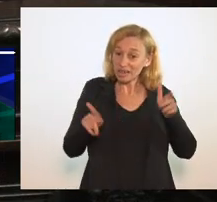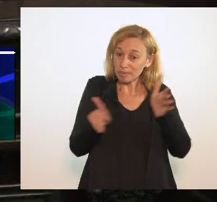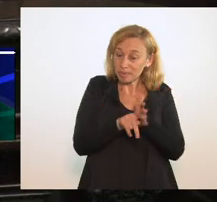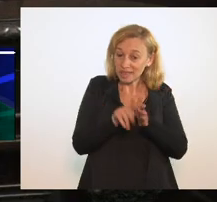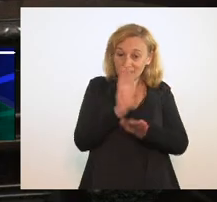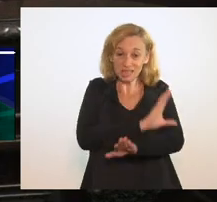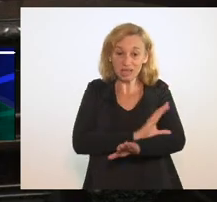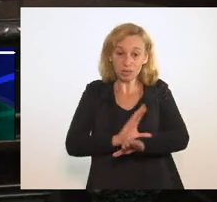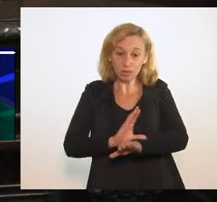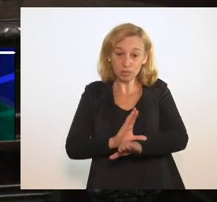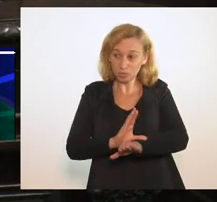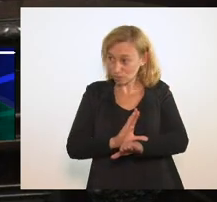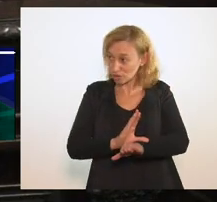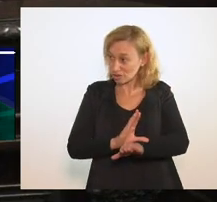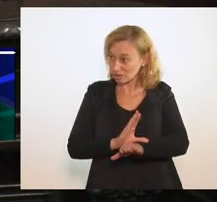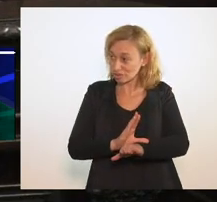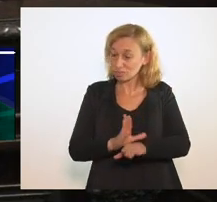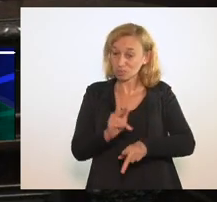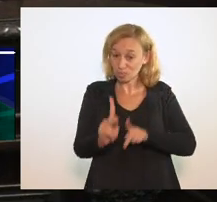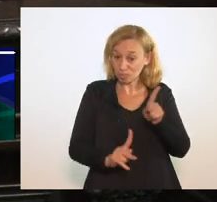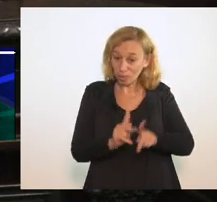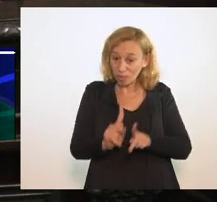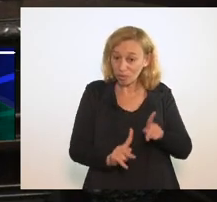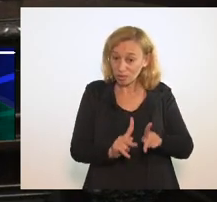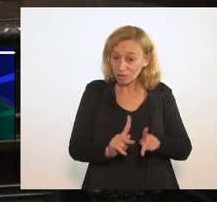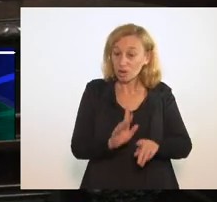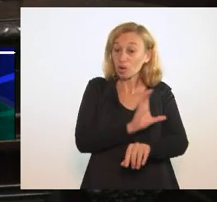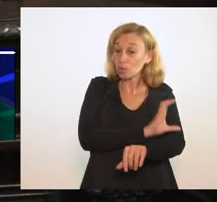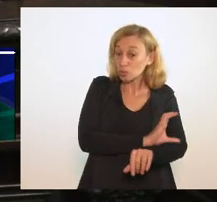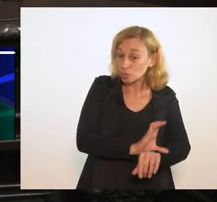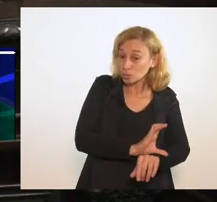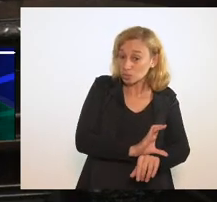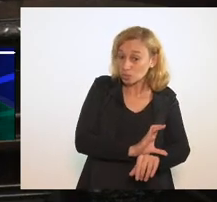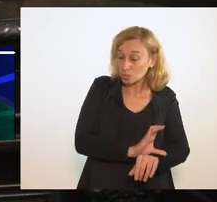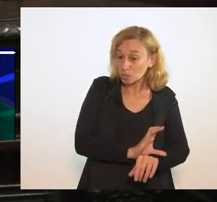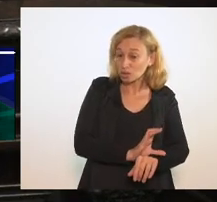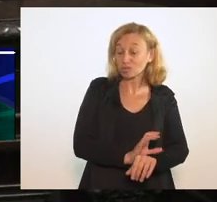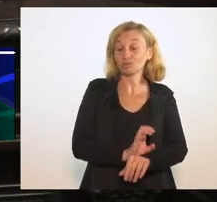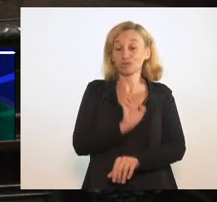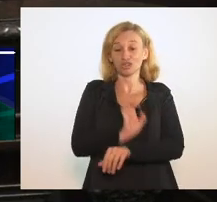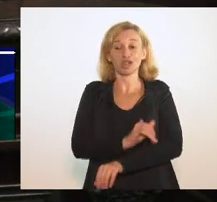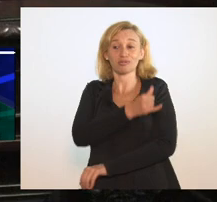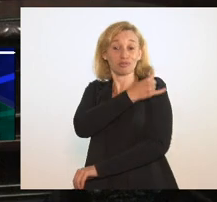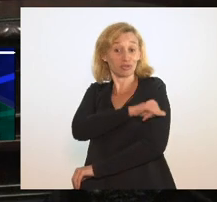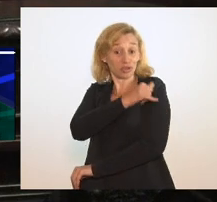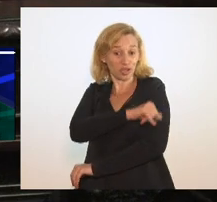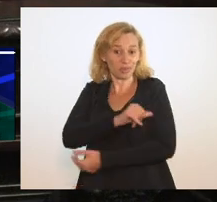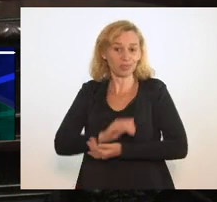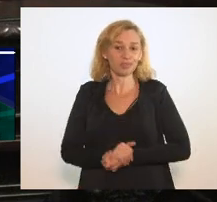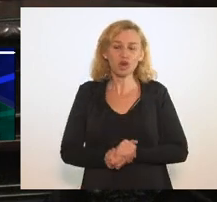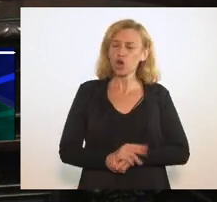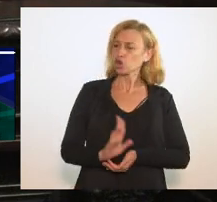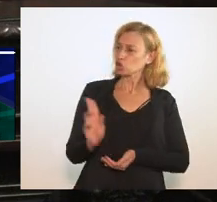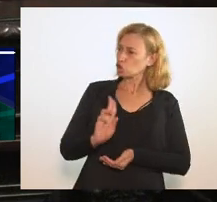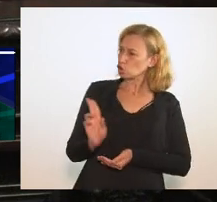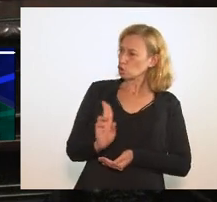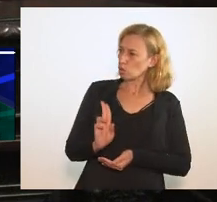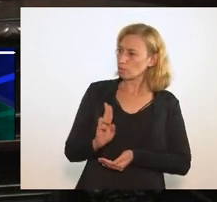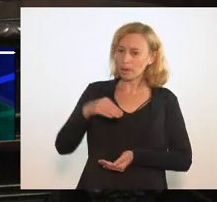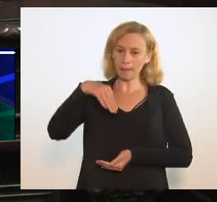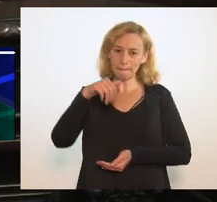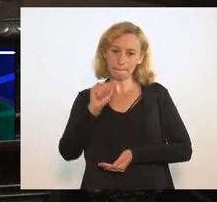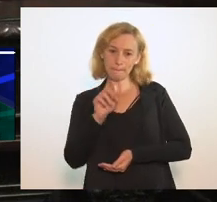cultura popular brasileira, que faz parte da cultura popular do estado do Rio de Janeiro. E o seu nome, Mário